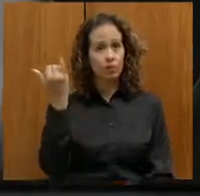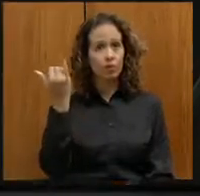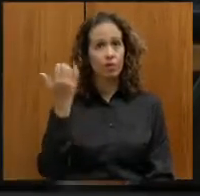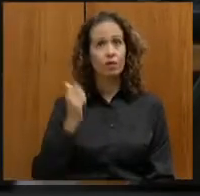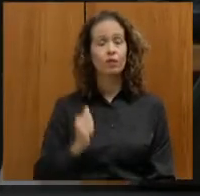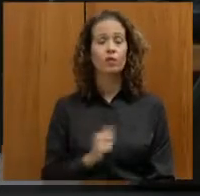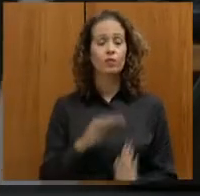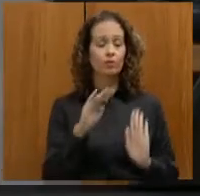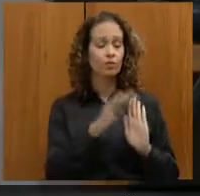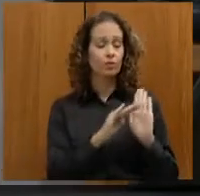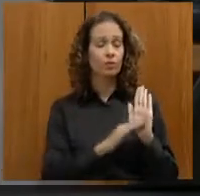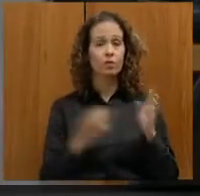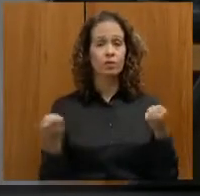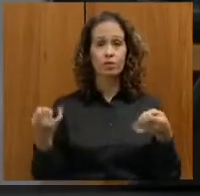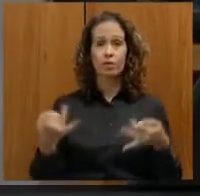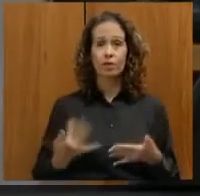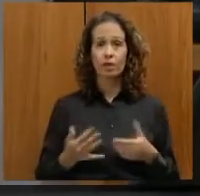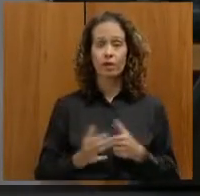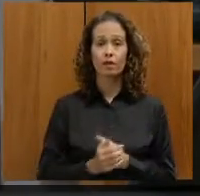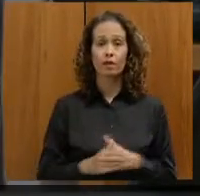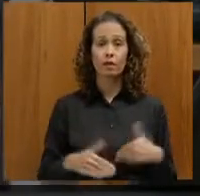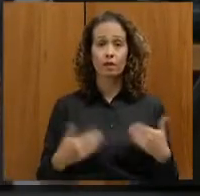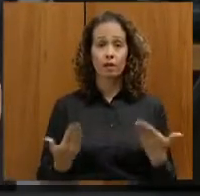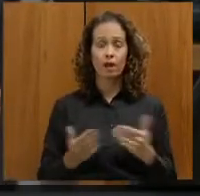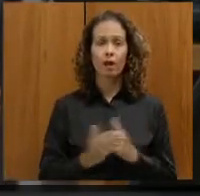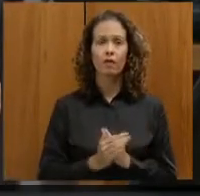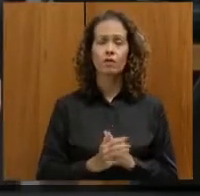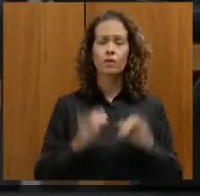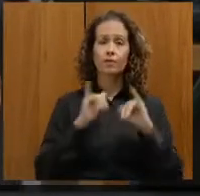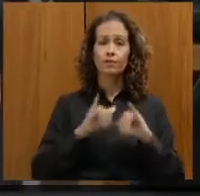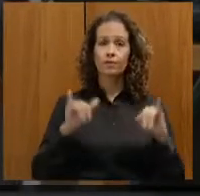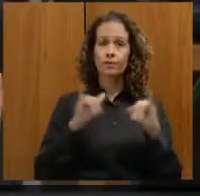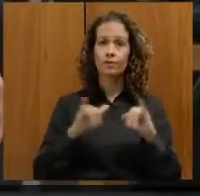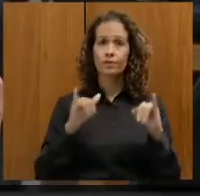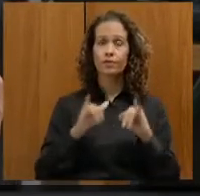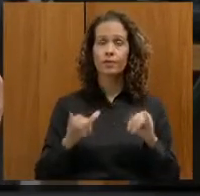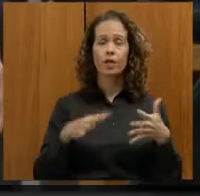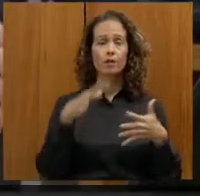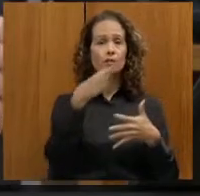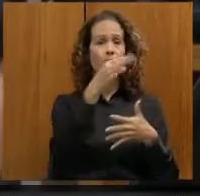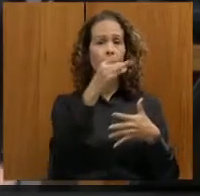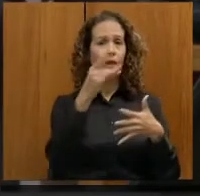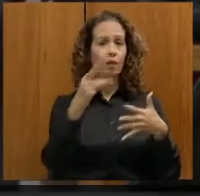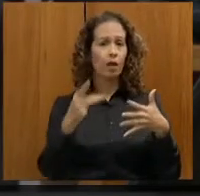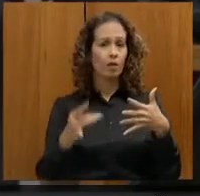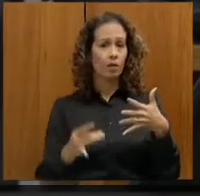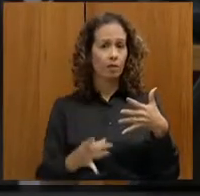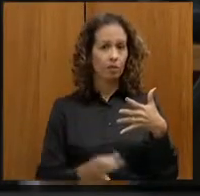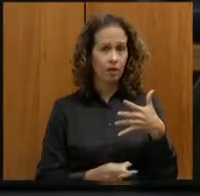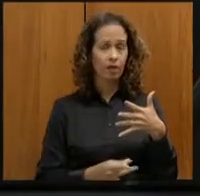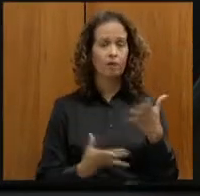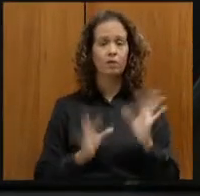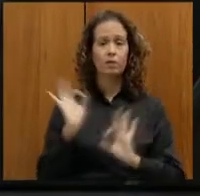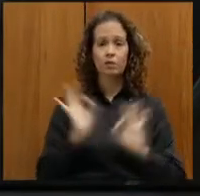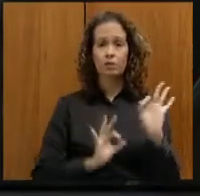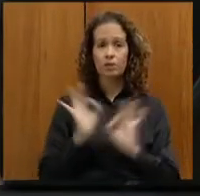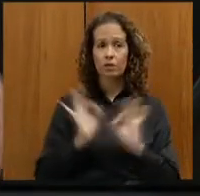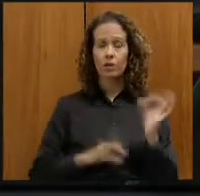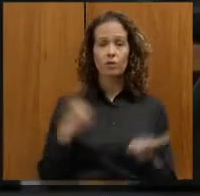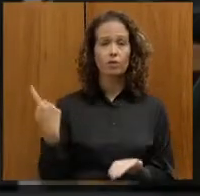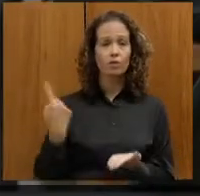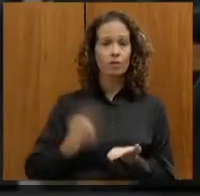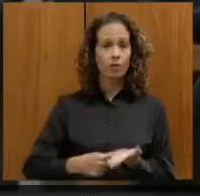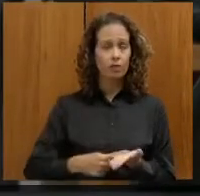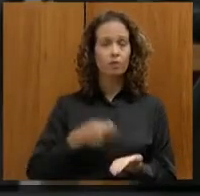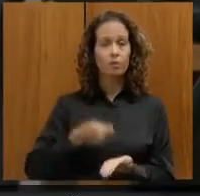essa ponderação foi colocado todas as alternativas de planejamento do cumprimento das